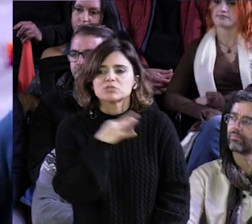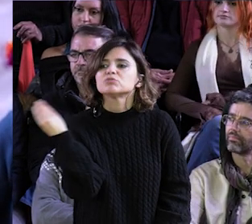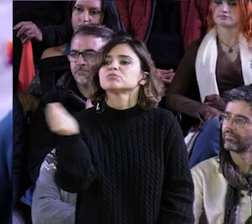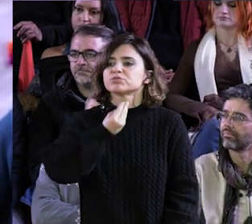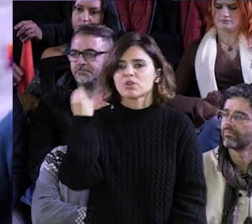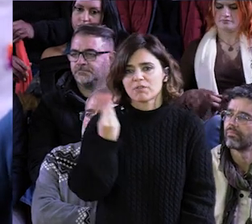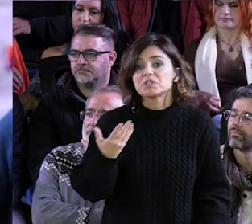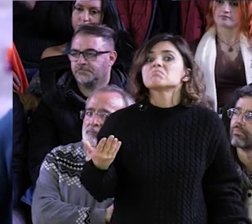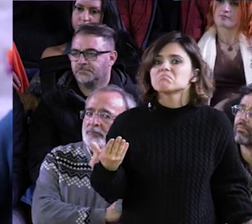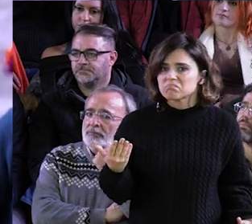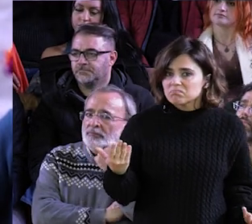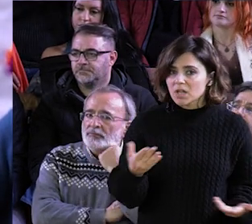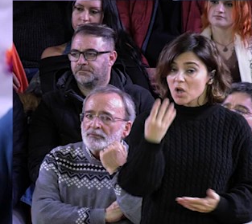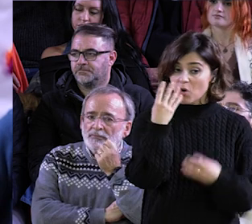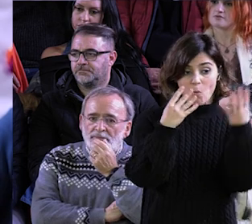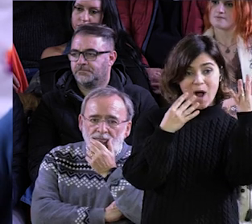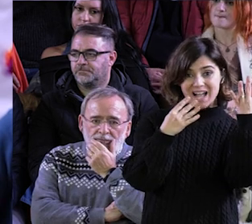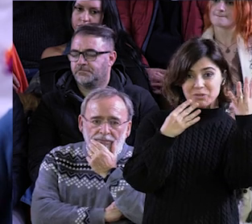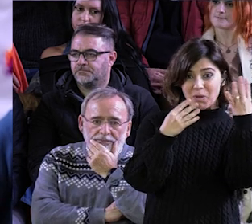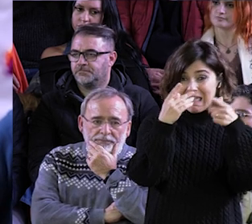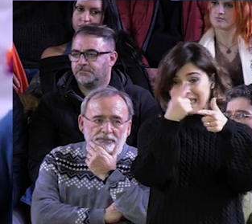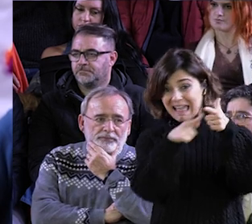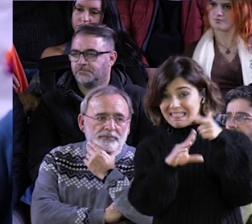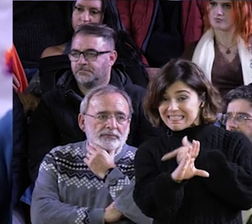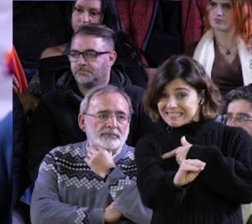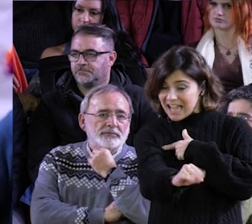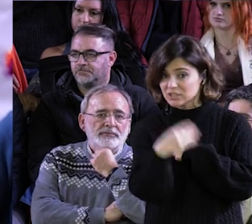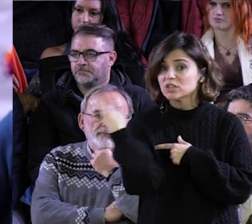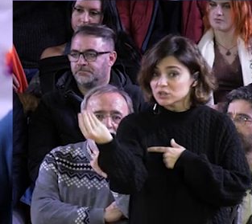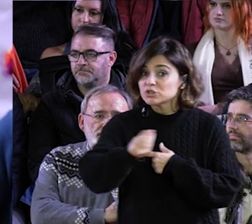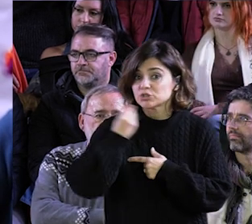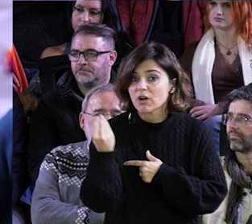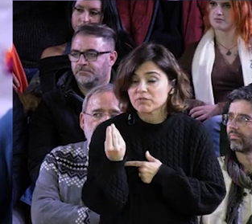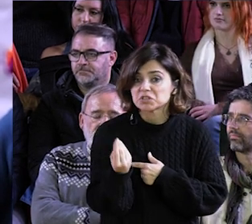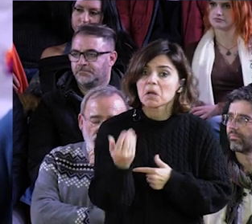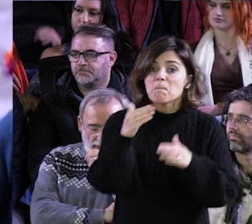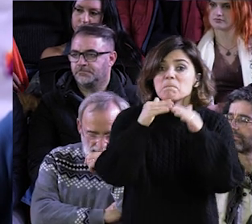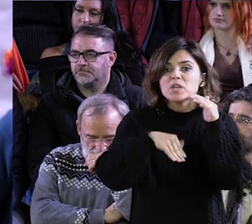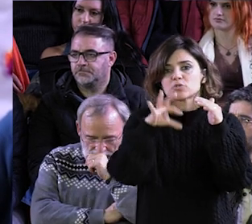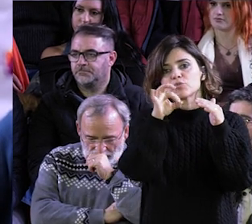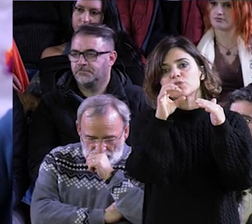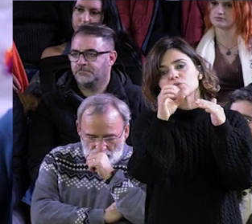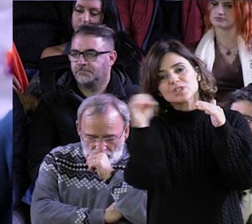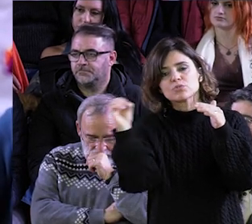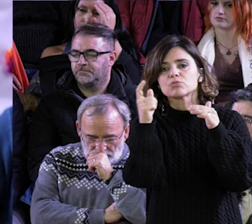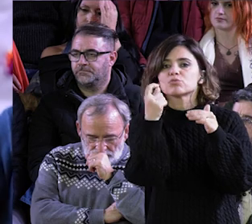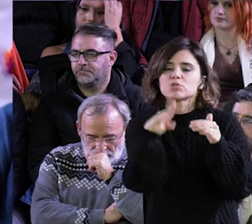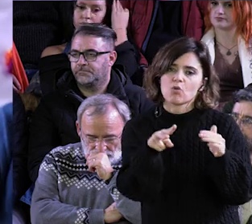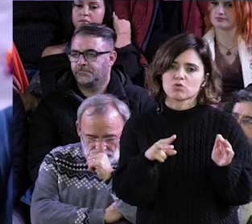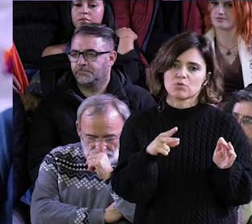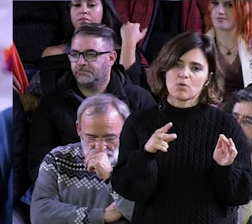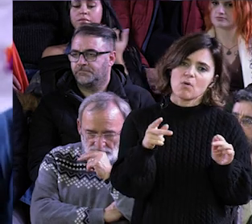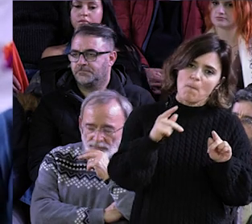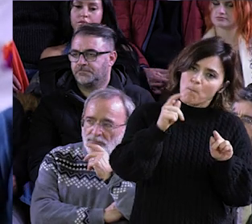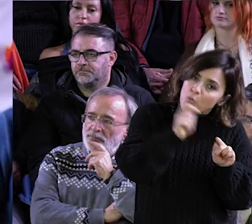que 4 em cada 10 jovens levam para casa menos de 800 euros líquidos por mês. E quando temos a